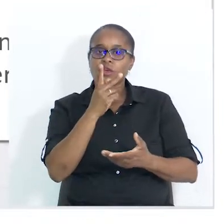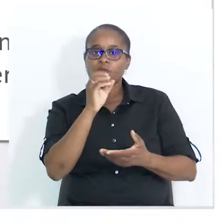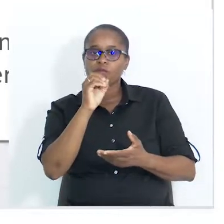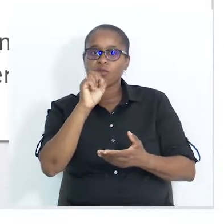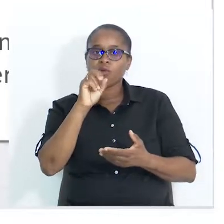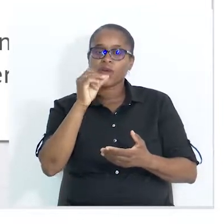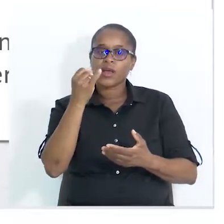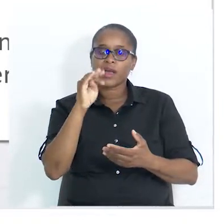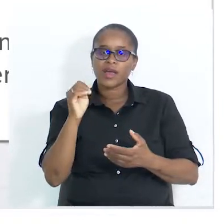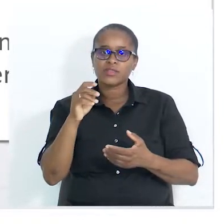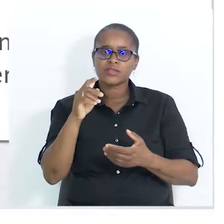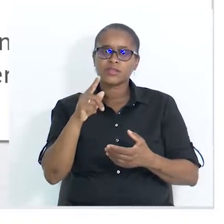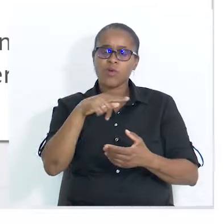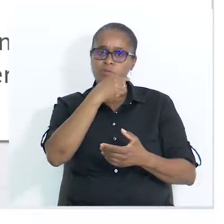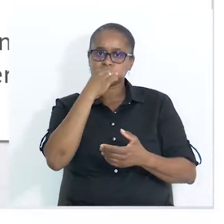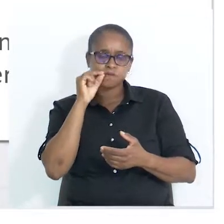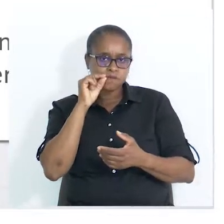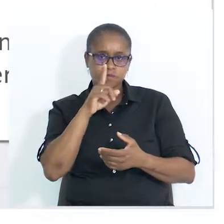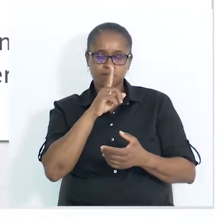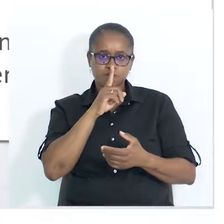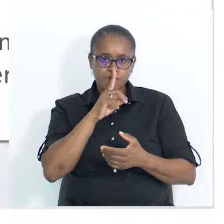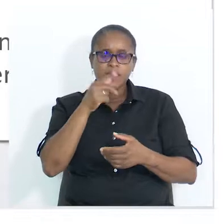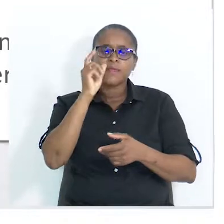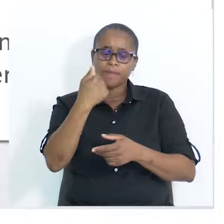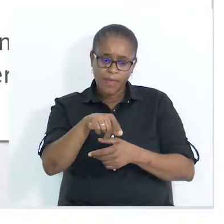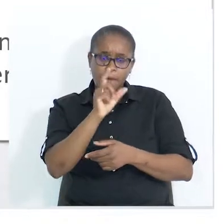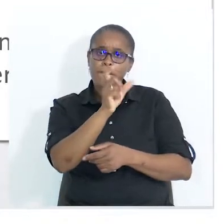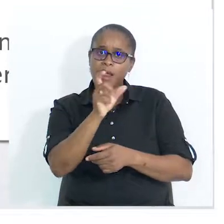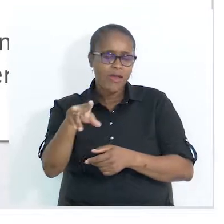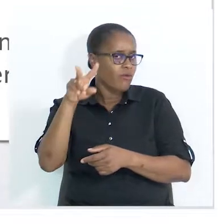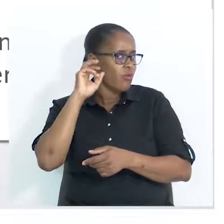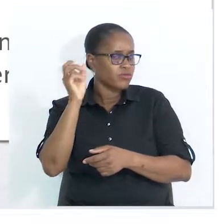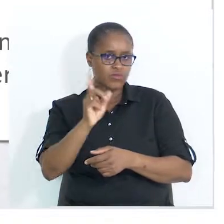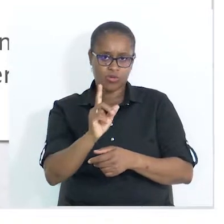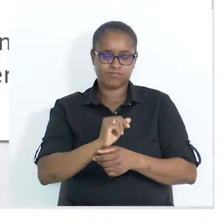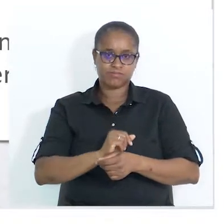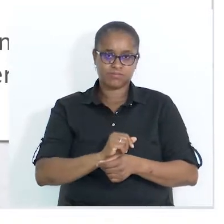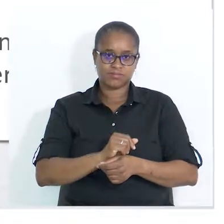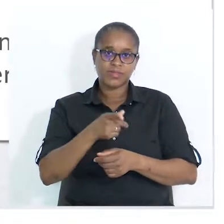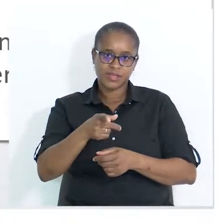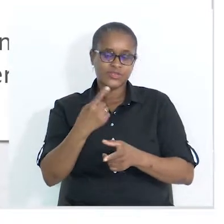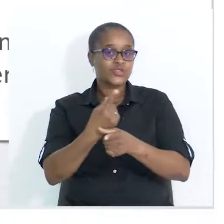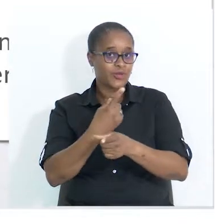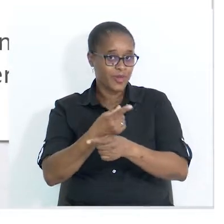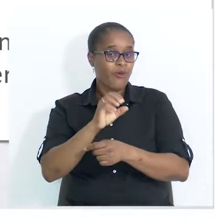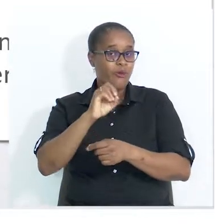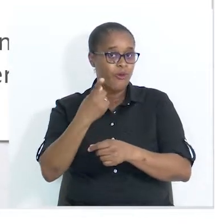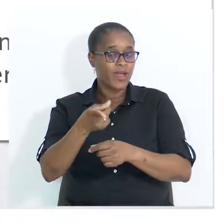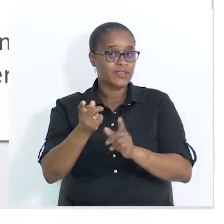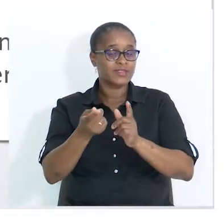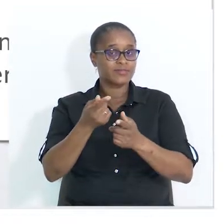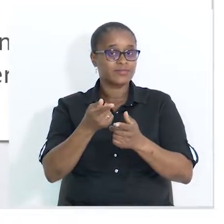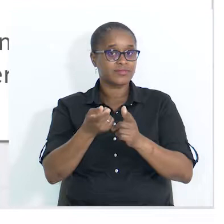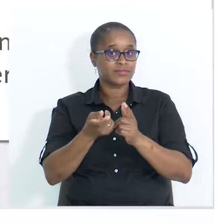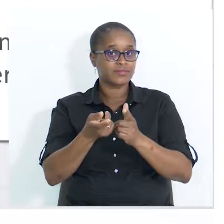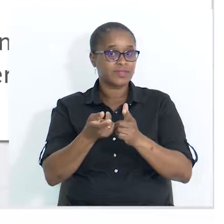vogais são mudas. Há palavras que não se ouçam esses elementos, ou então essas